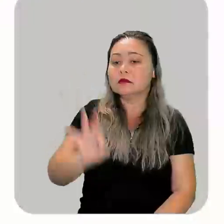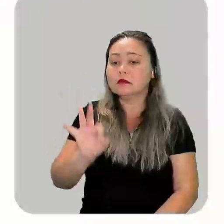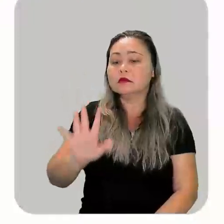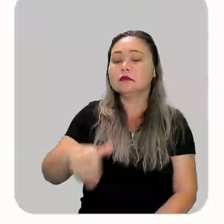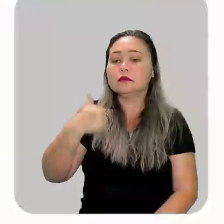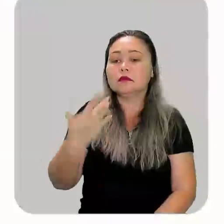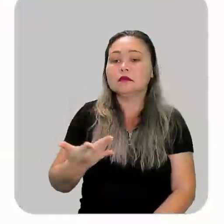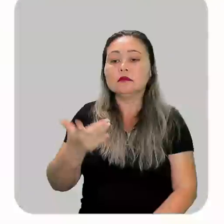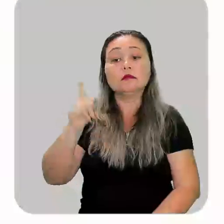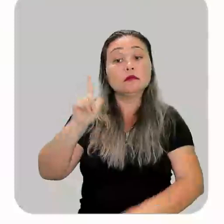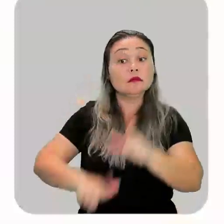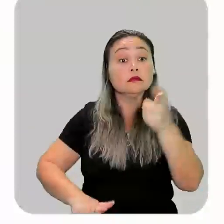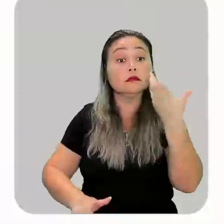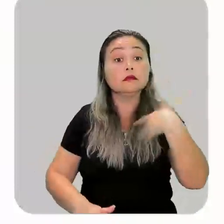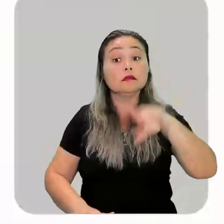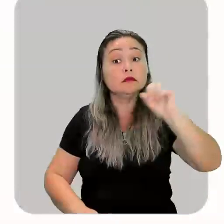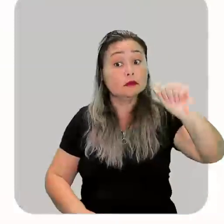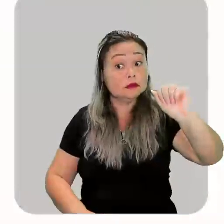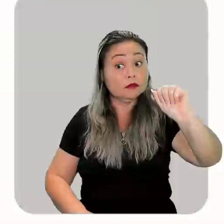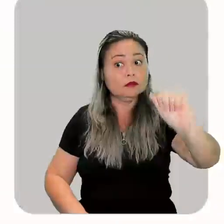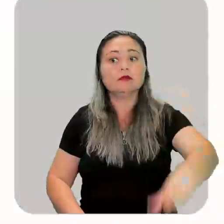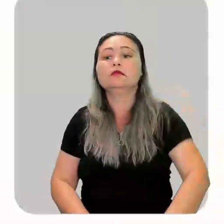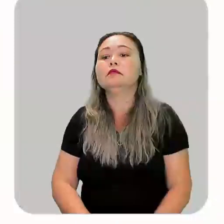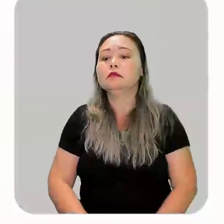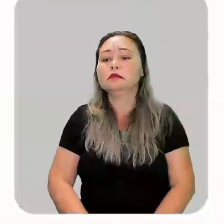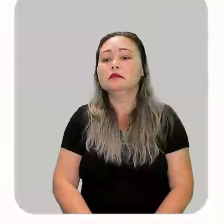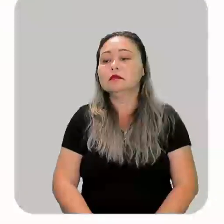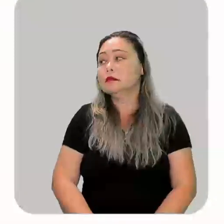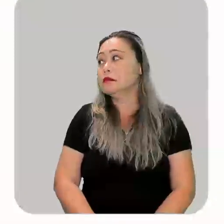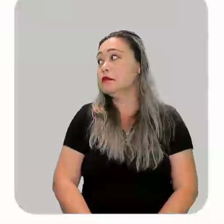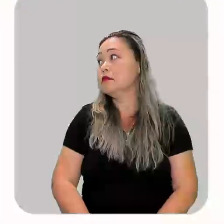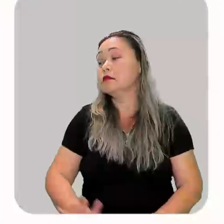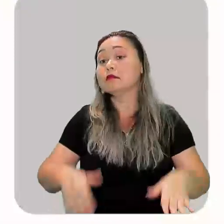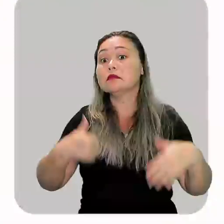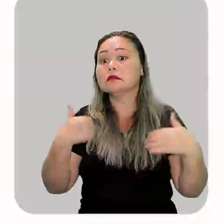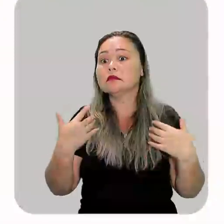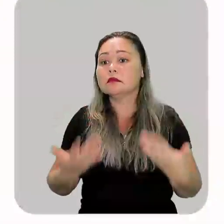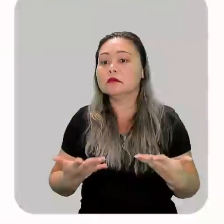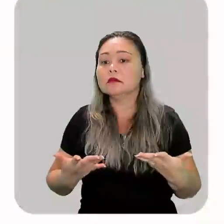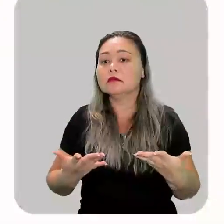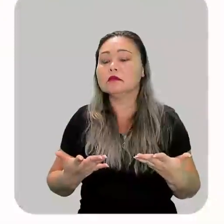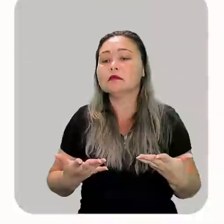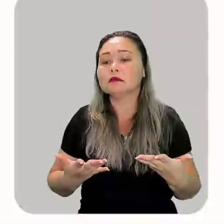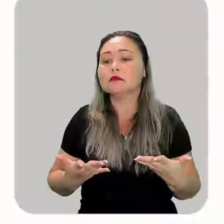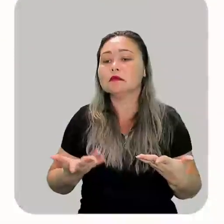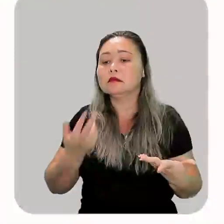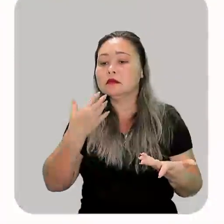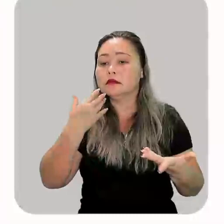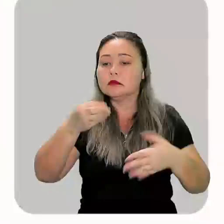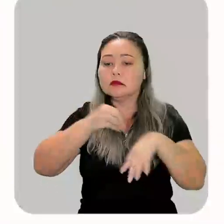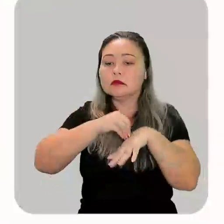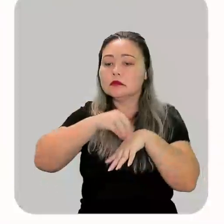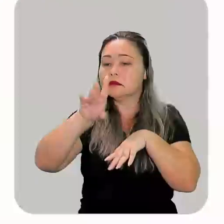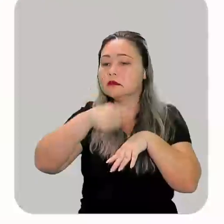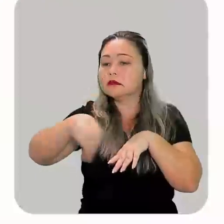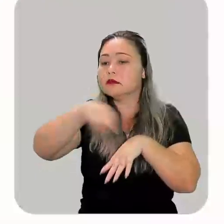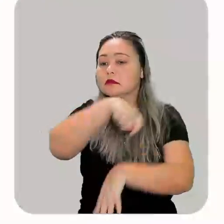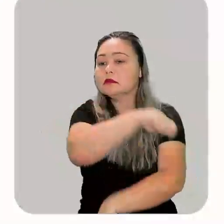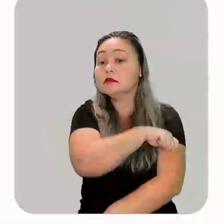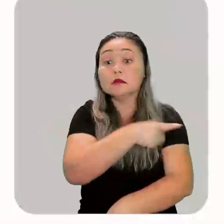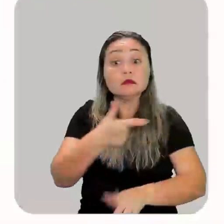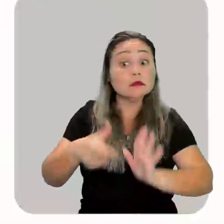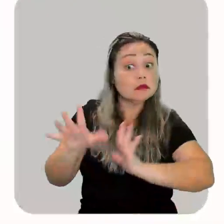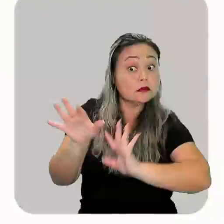alternativa correta é a letra A. E aí também, olha só, uma outra dica aqui, ó, super dica para aluno que está